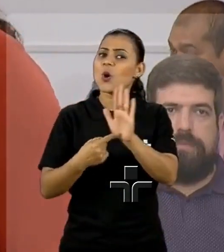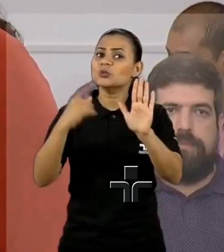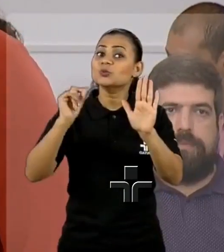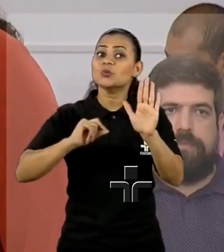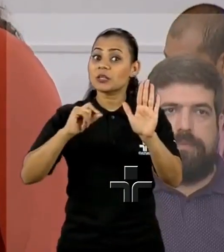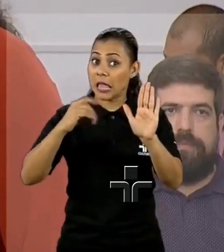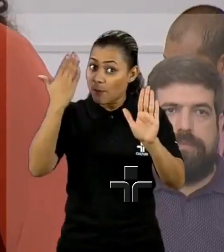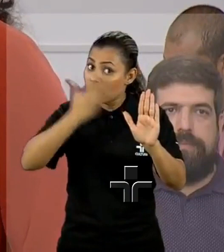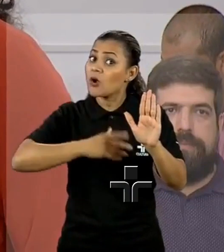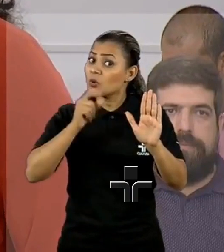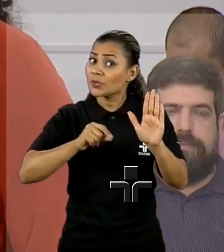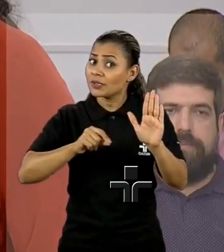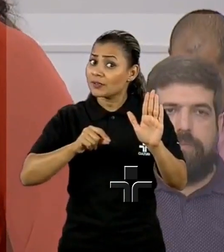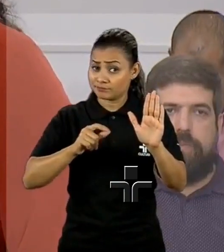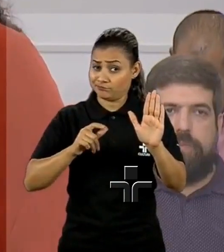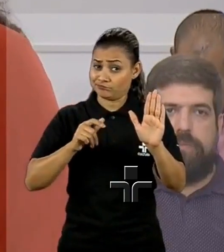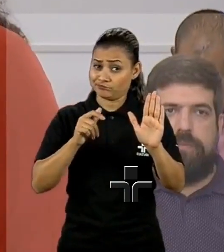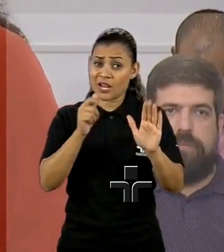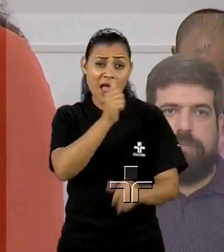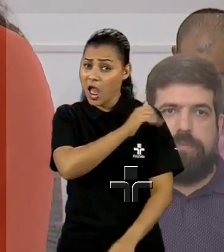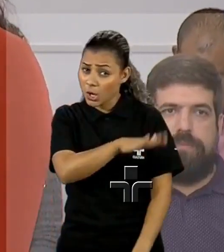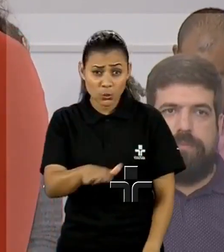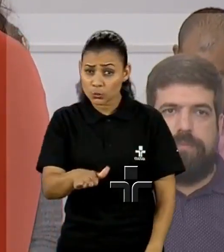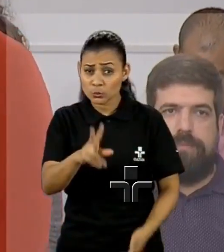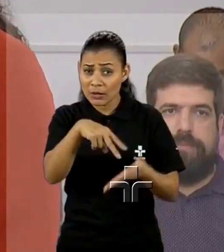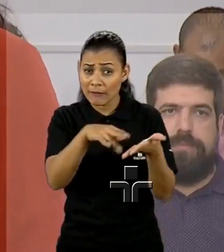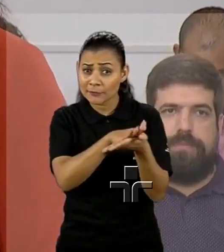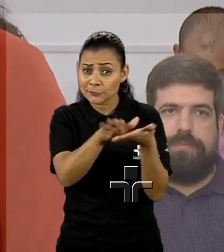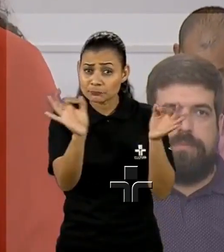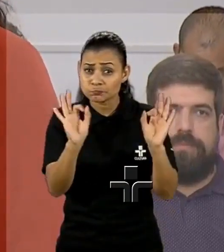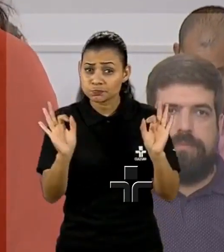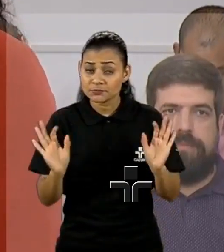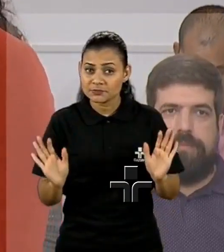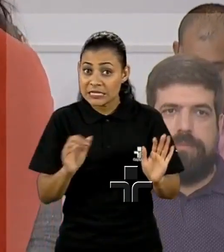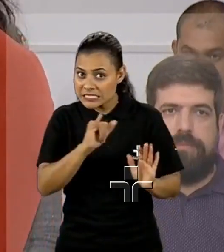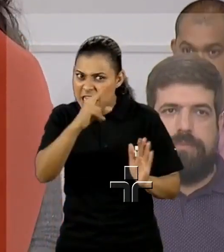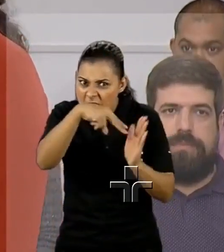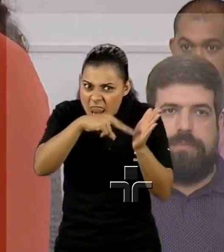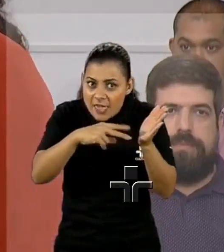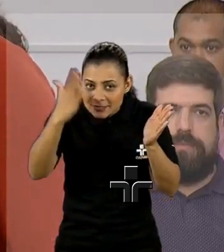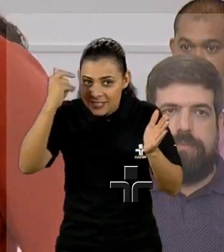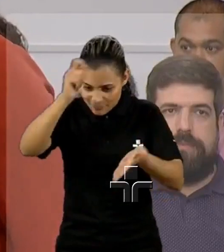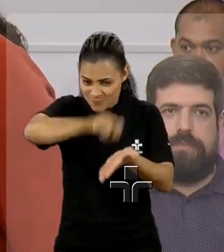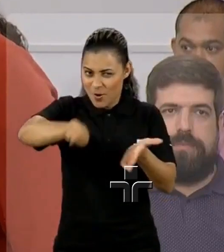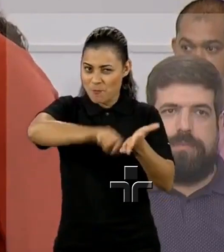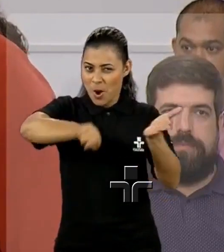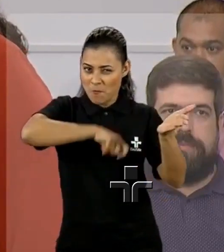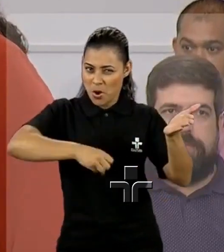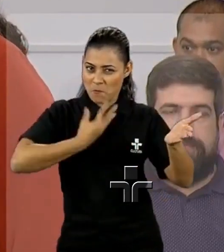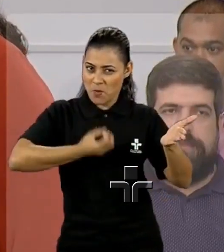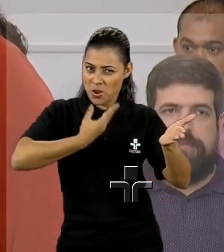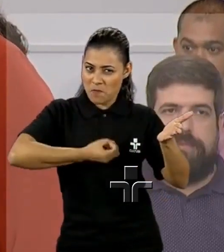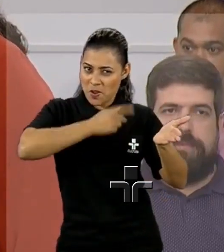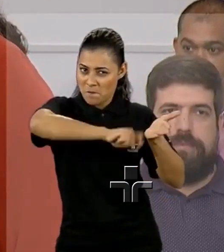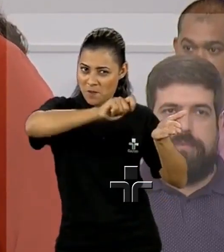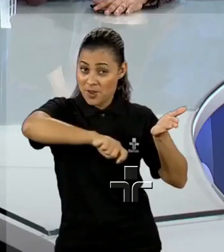mais concreta de que o aluno realmente não lê, né? Porque quem lê escreve bem, não é o que a gente vê nas